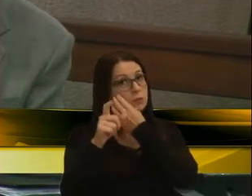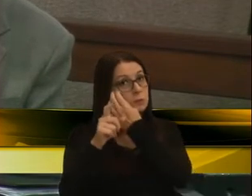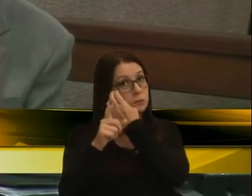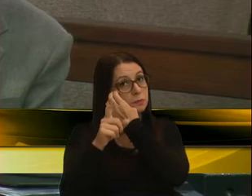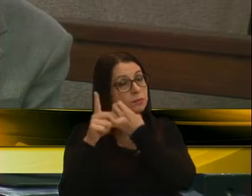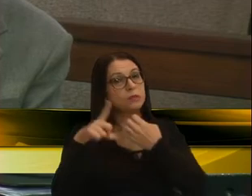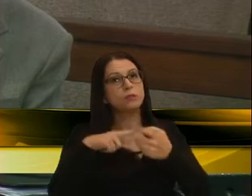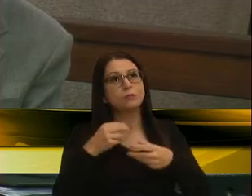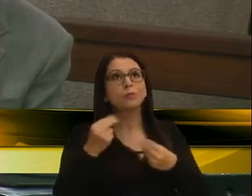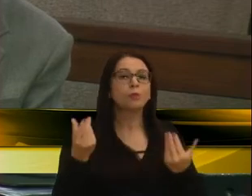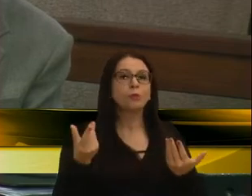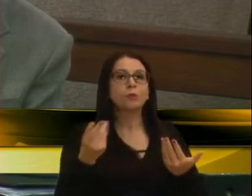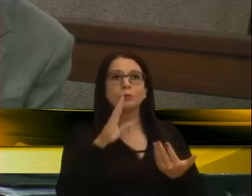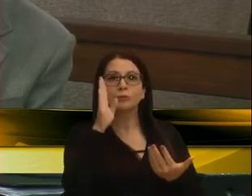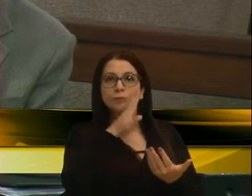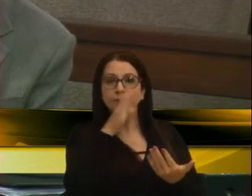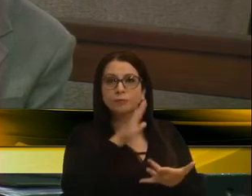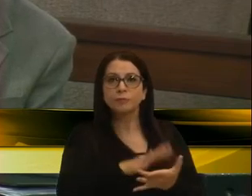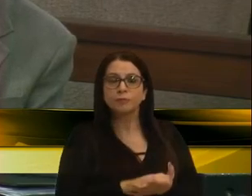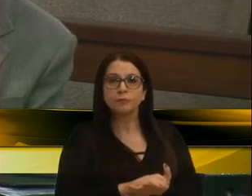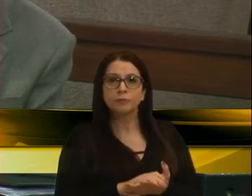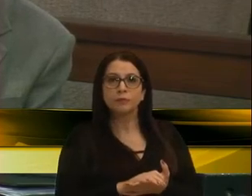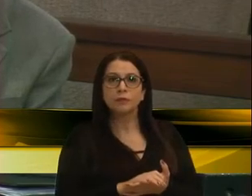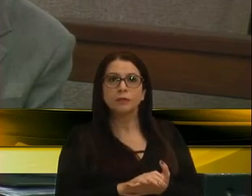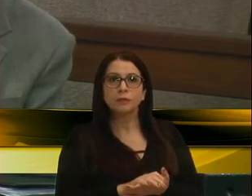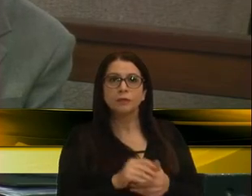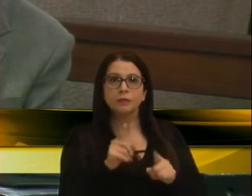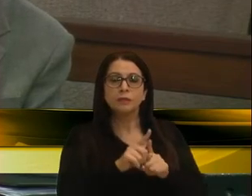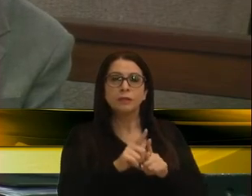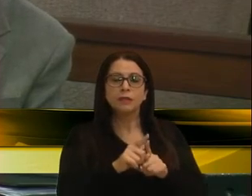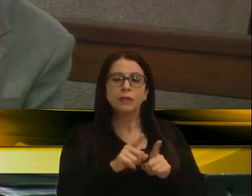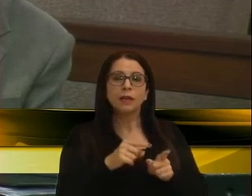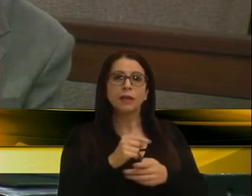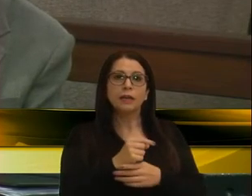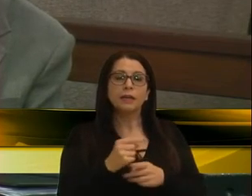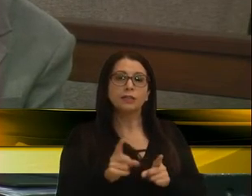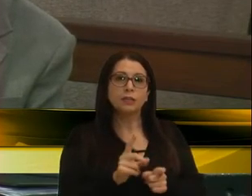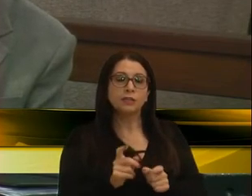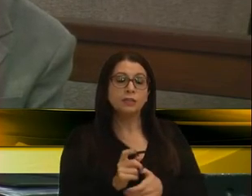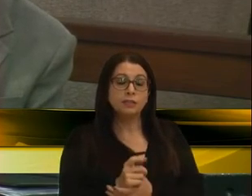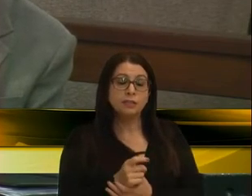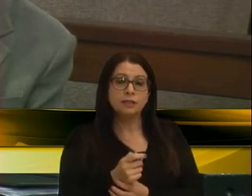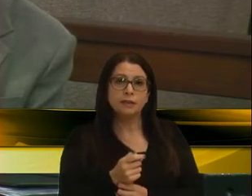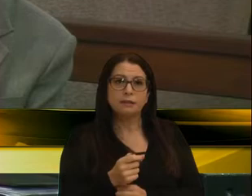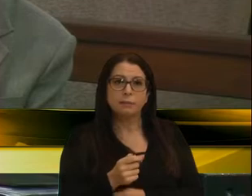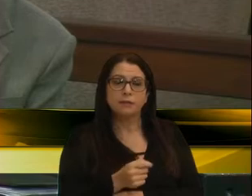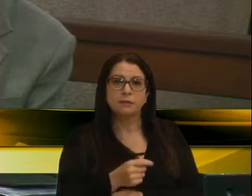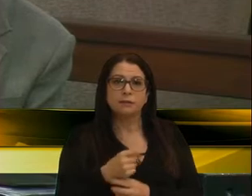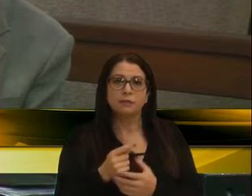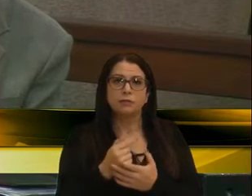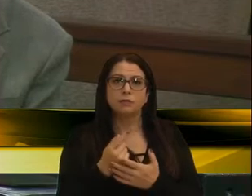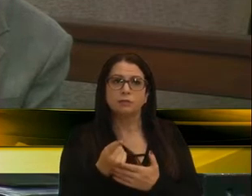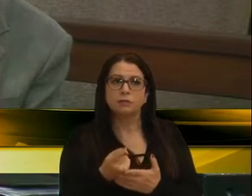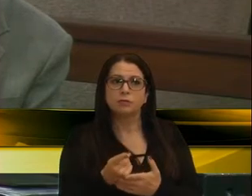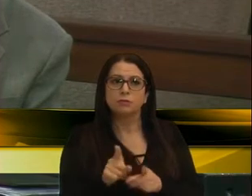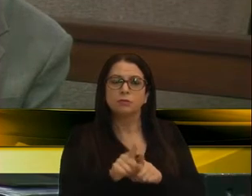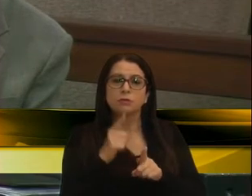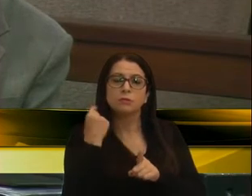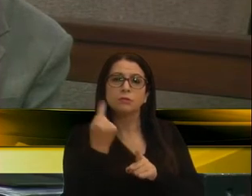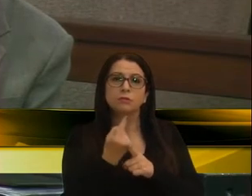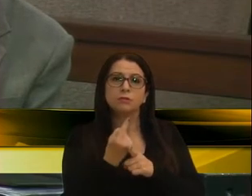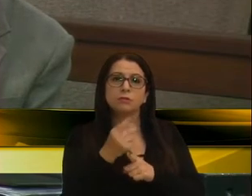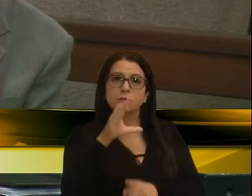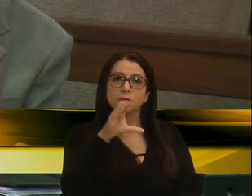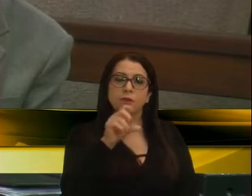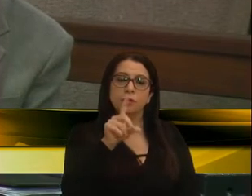aí um pouco de agilidade. A sua preocupação é extremamente pertinente, mas no verão o que a gente observa é que nem a